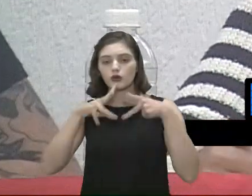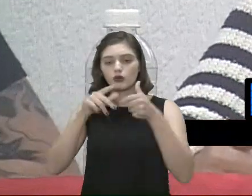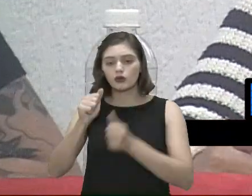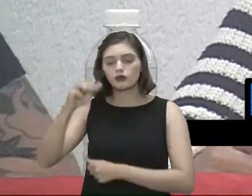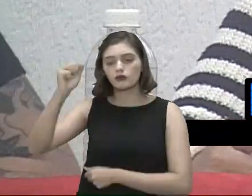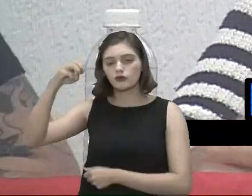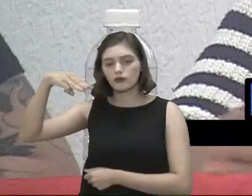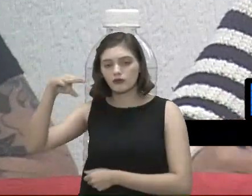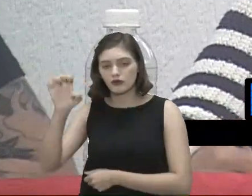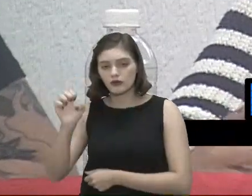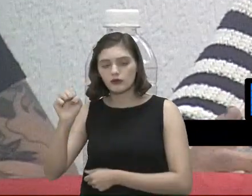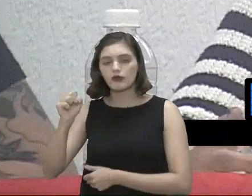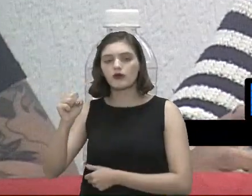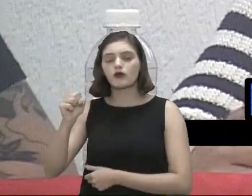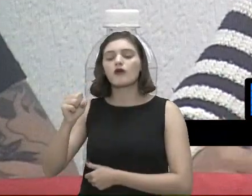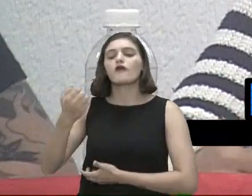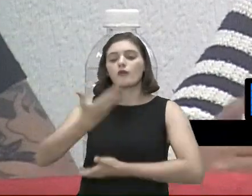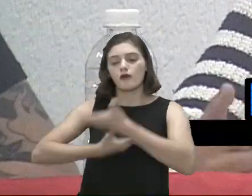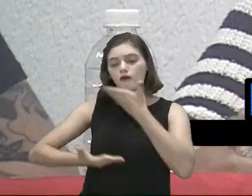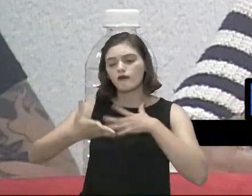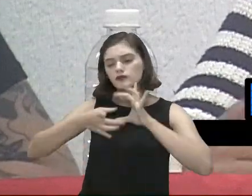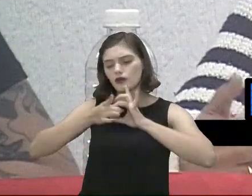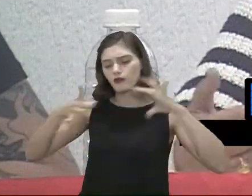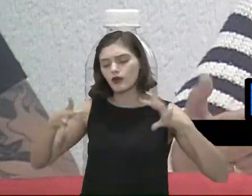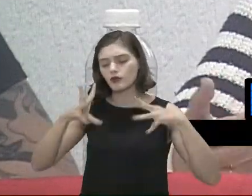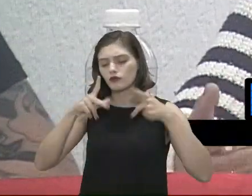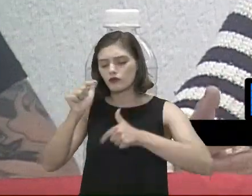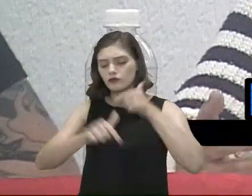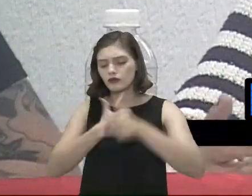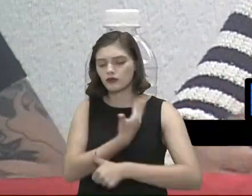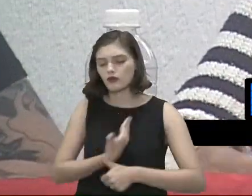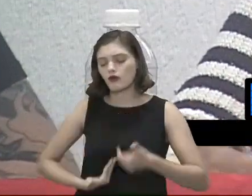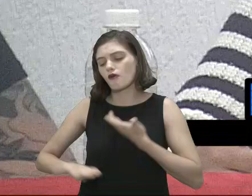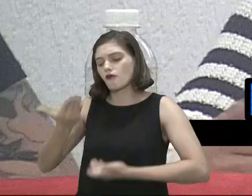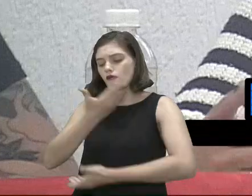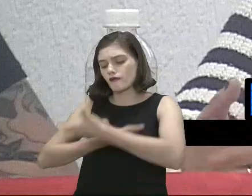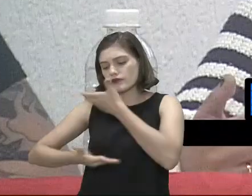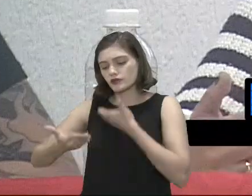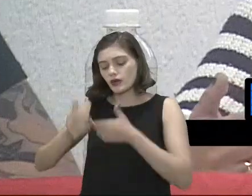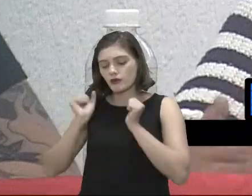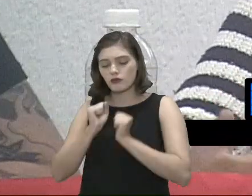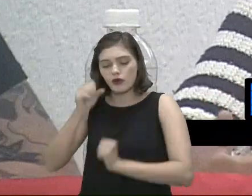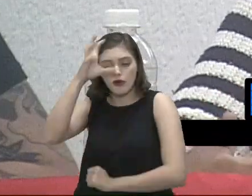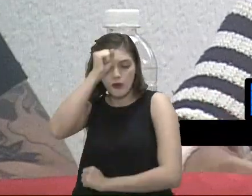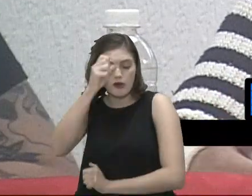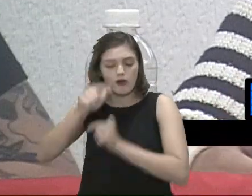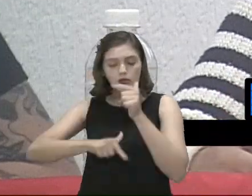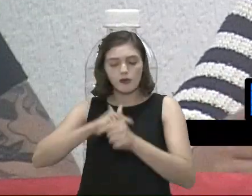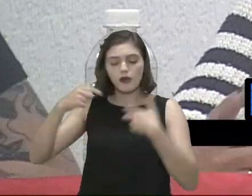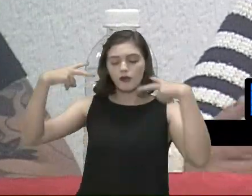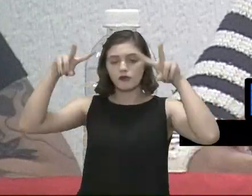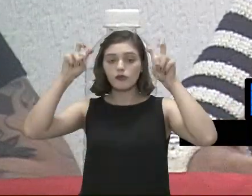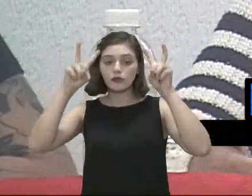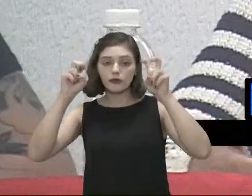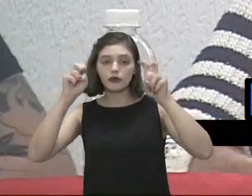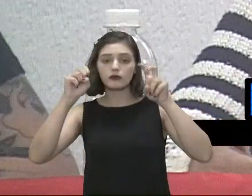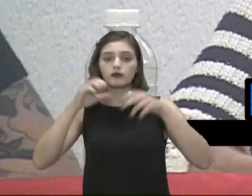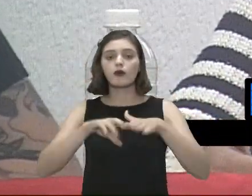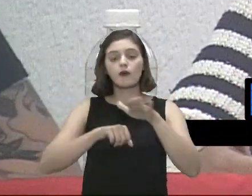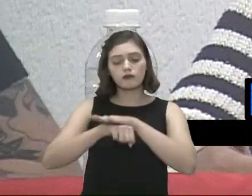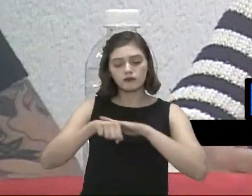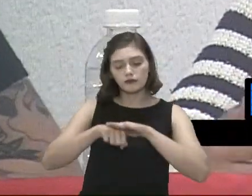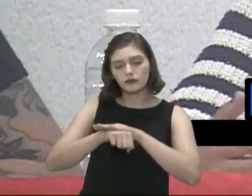AME. Foi um diálogo aberto, onde os servidores conversaram entre os servidores, a gente trabalhou a temática, conversamos